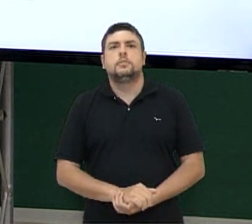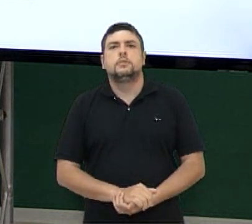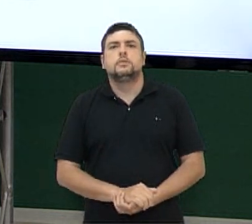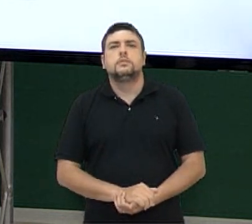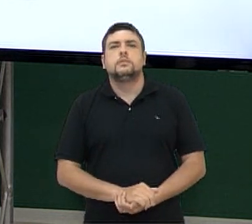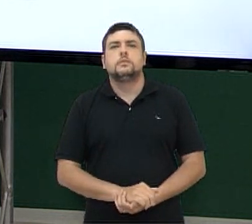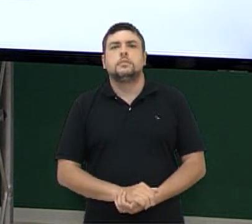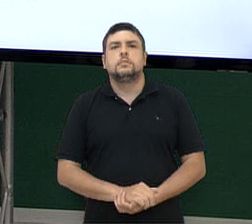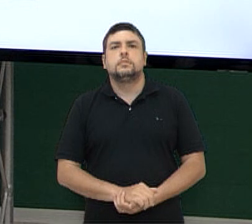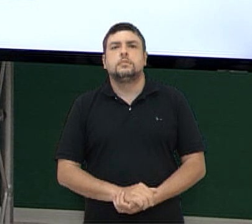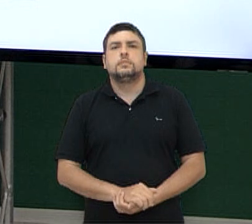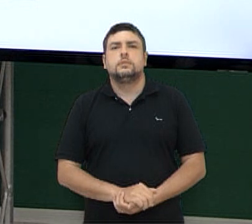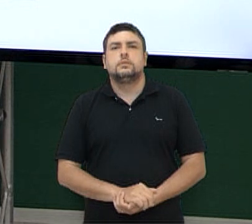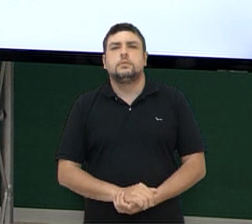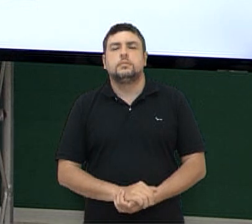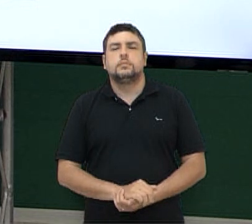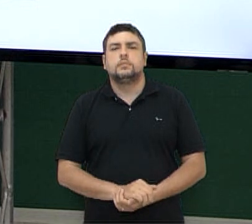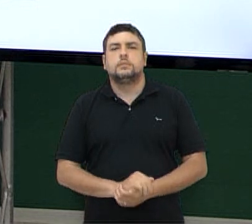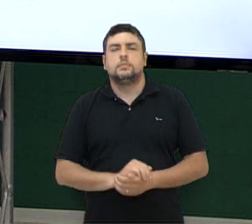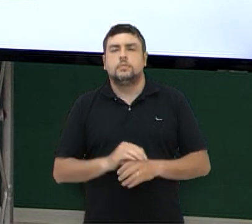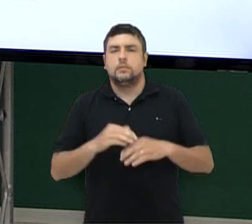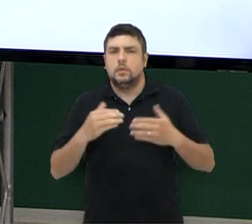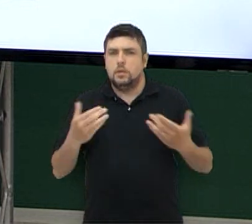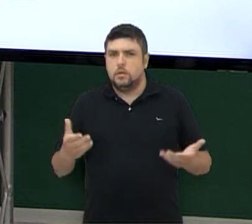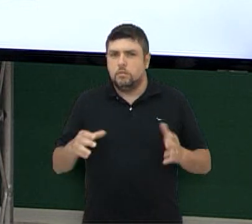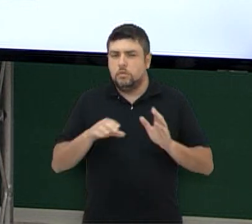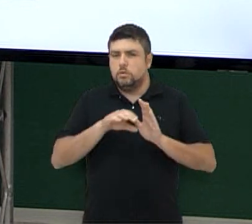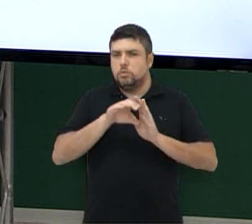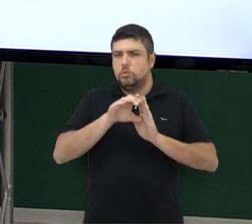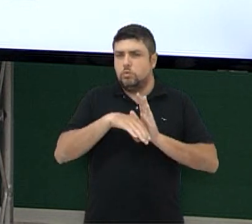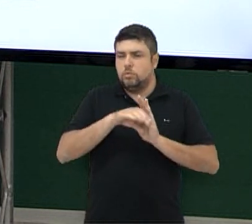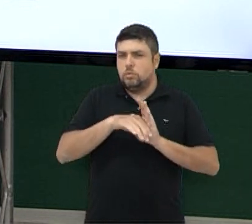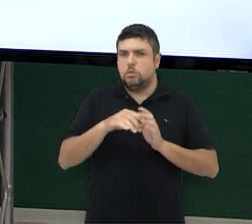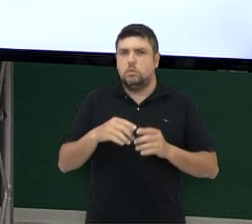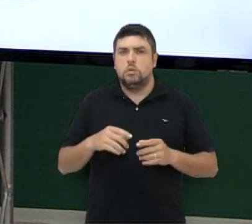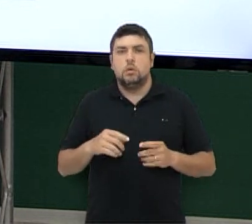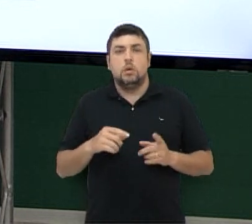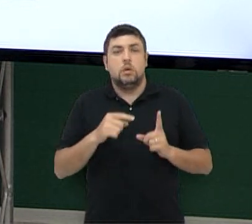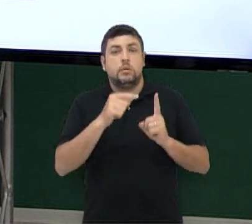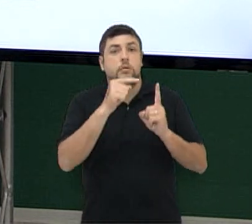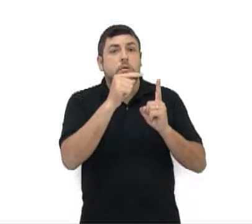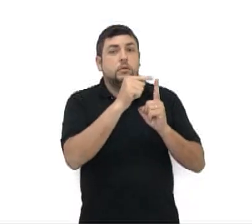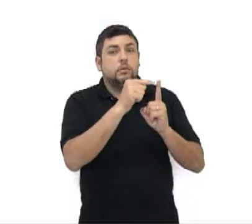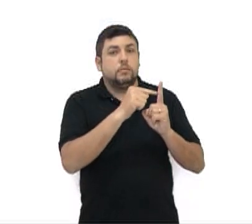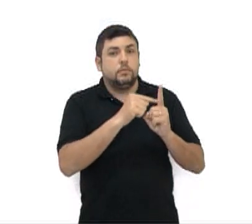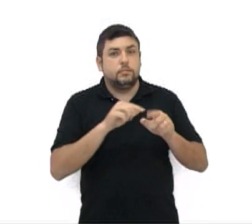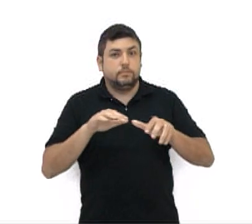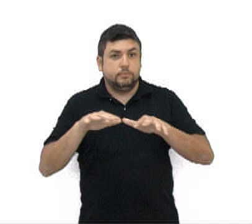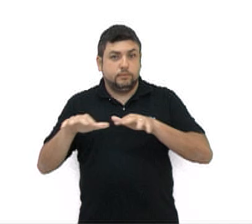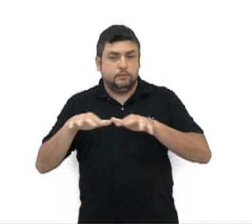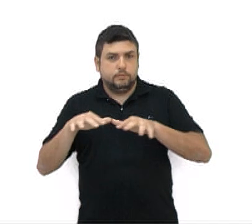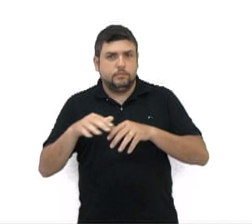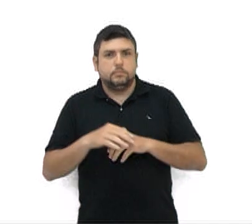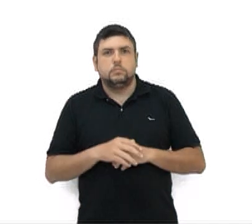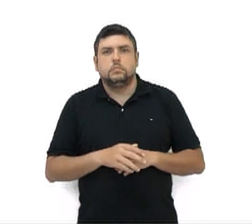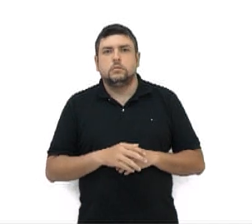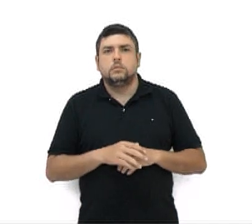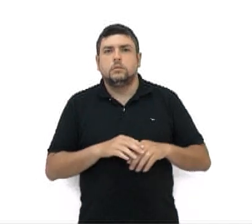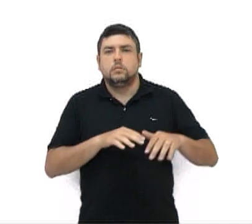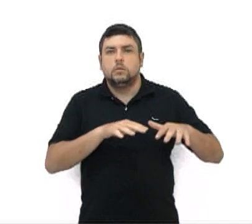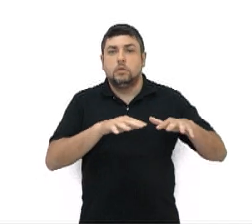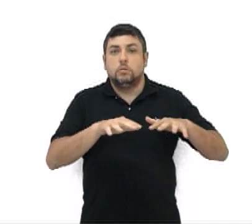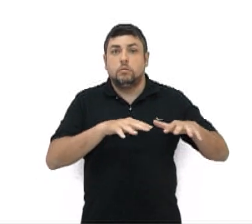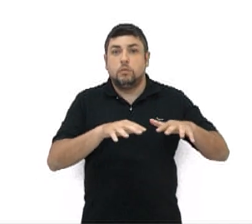Vamos lá. Retomando alguns conceitos também sobre os tipos de movimento, nós temos o chamado movimento